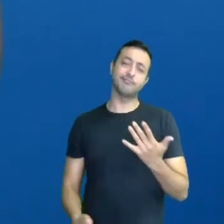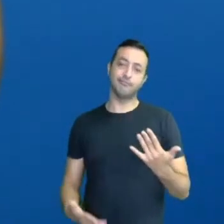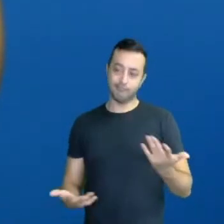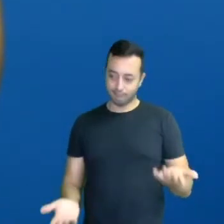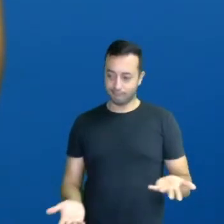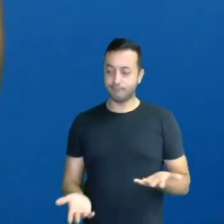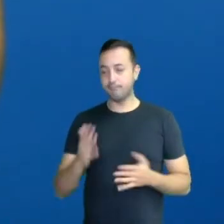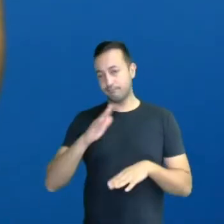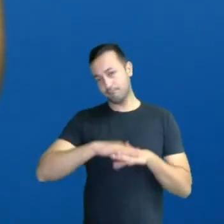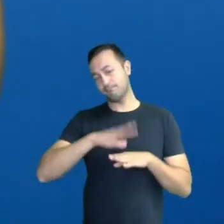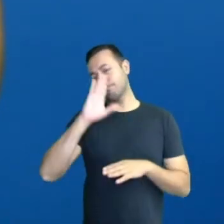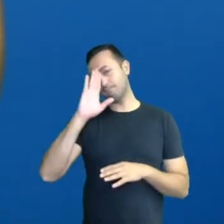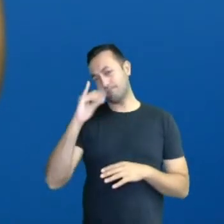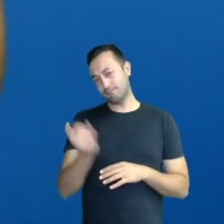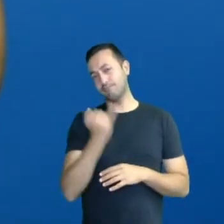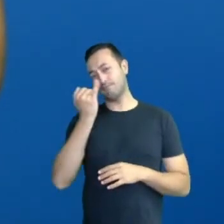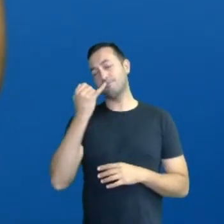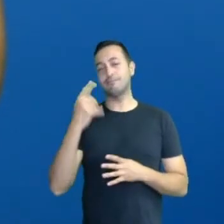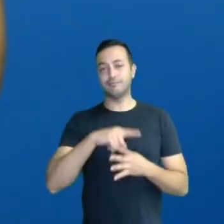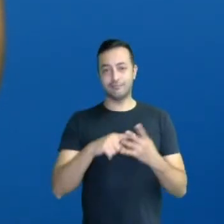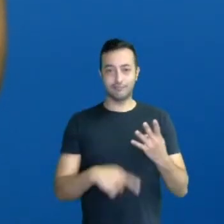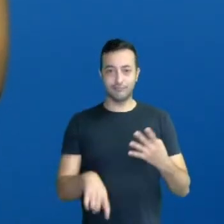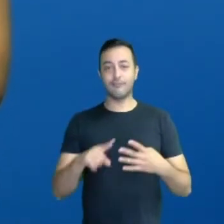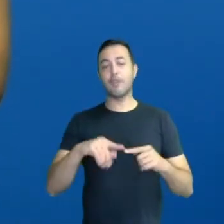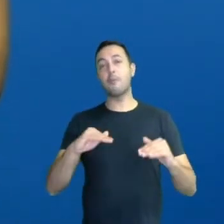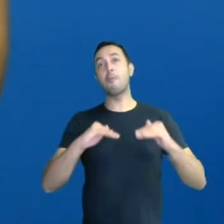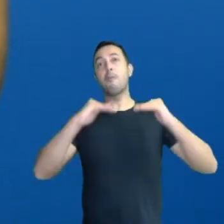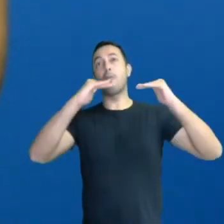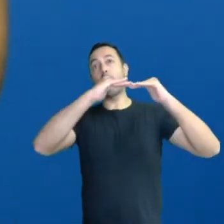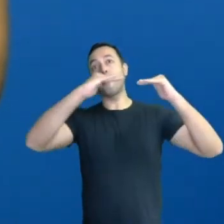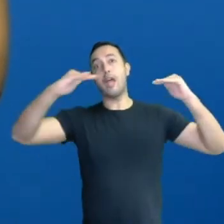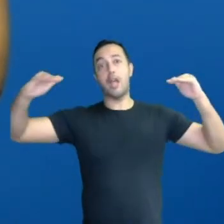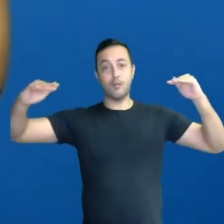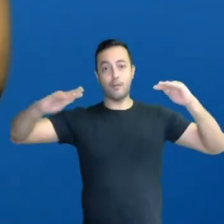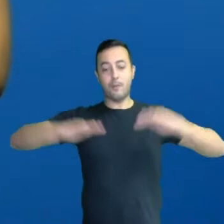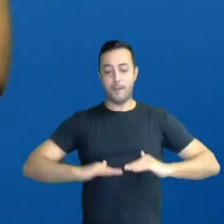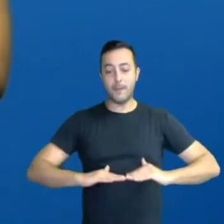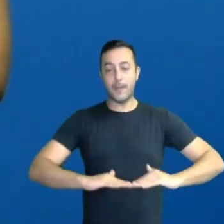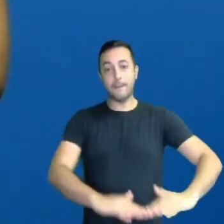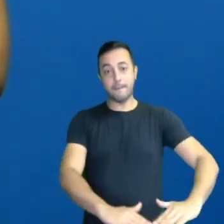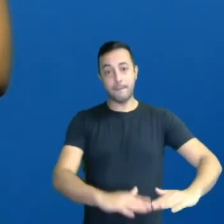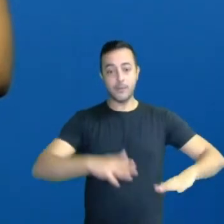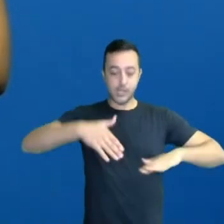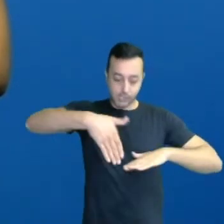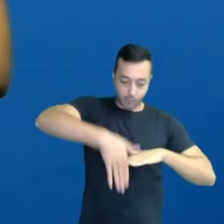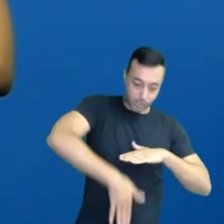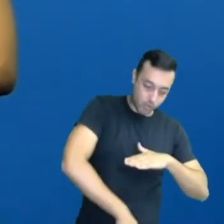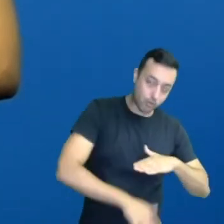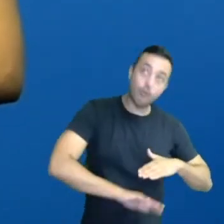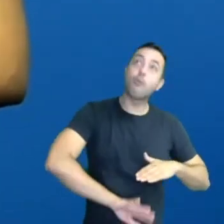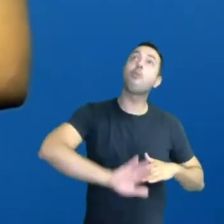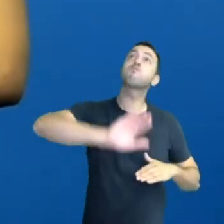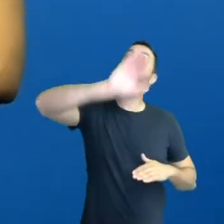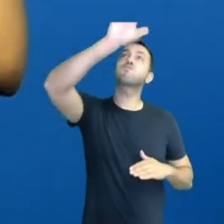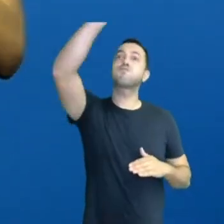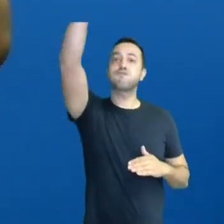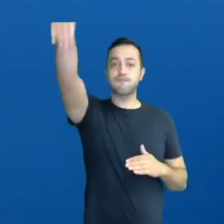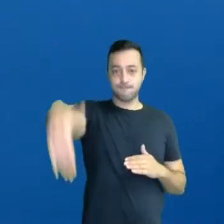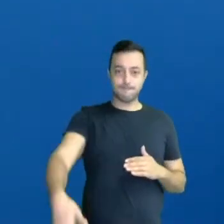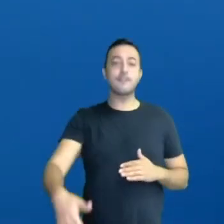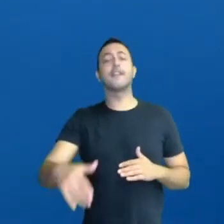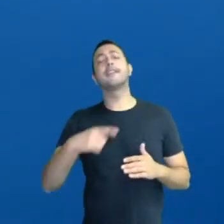mas os mais importantes são 4. Planaltos, planícies, depressões e montanhas, tá bem? E elas